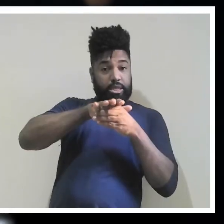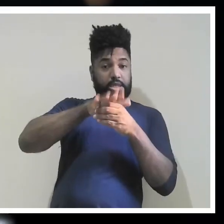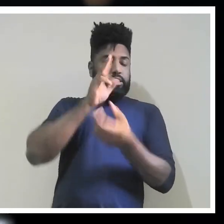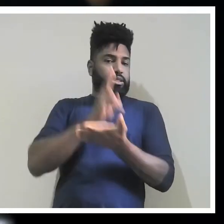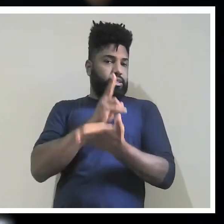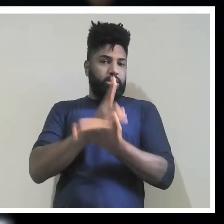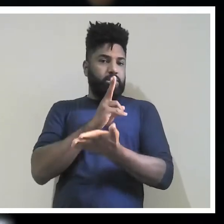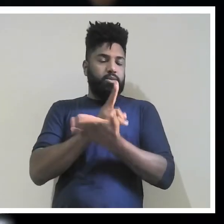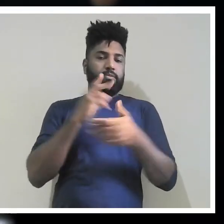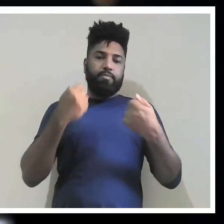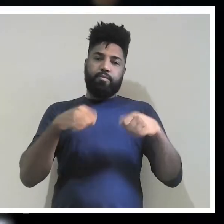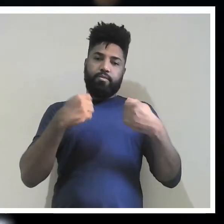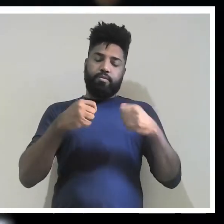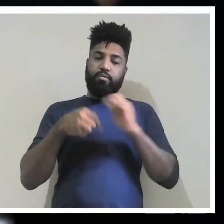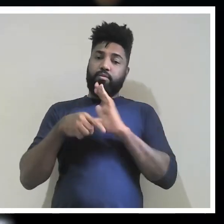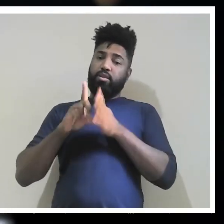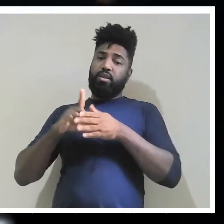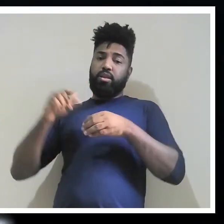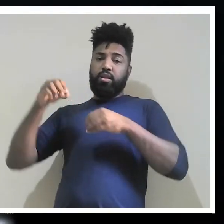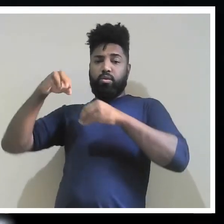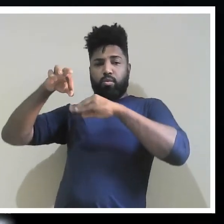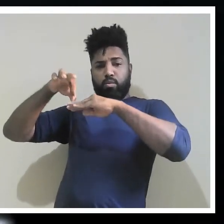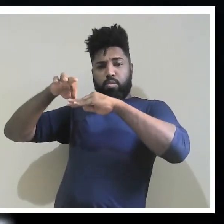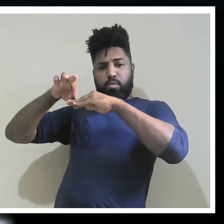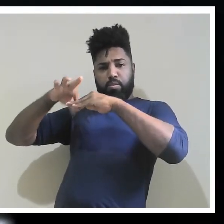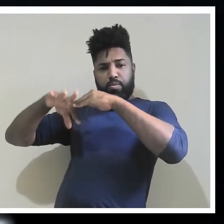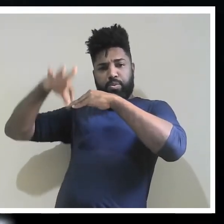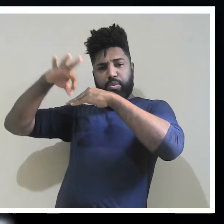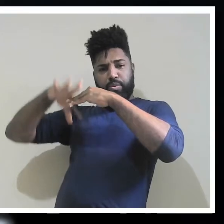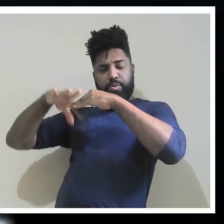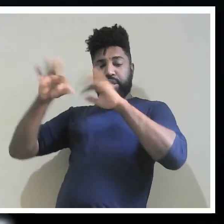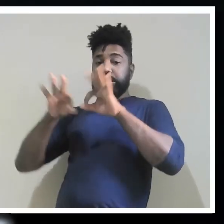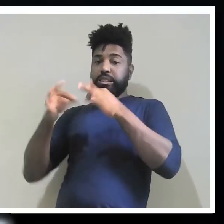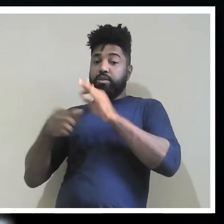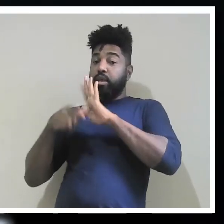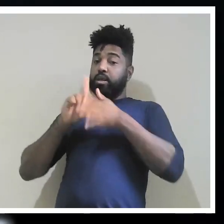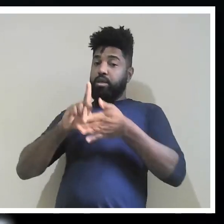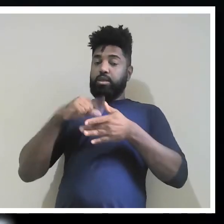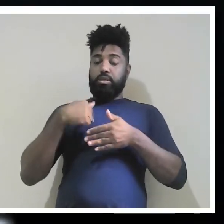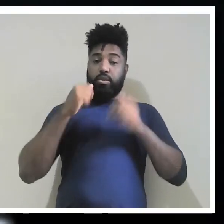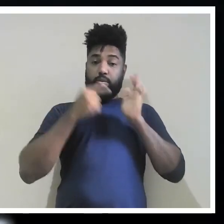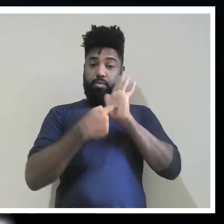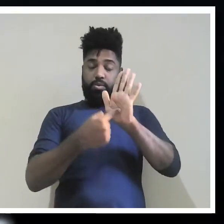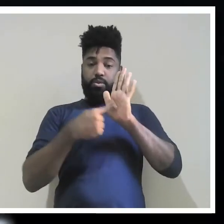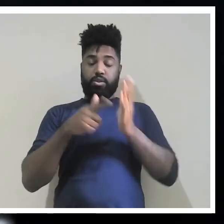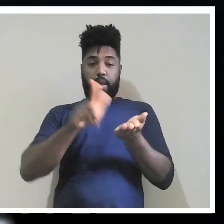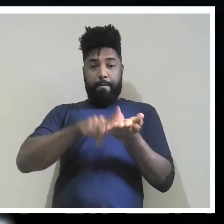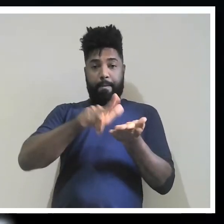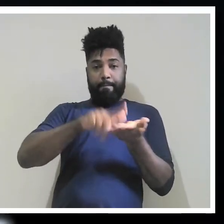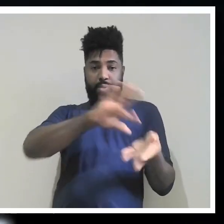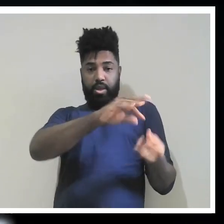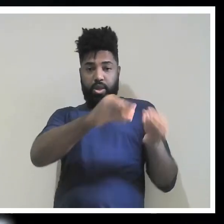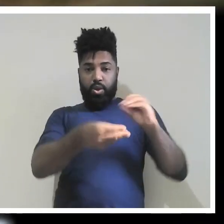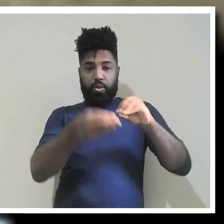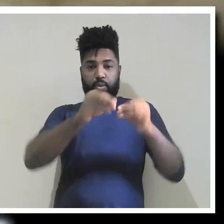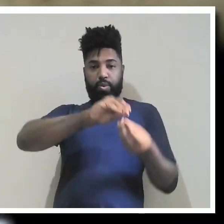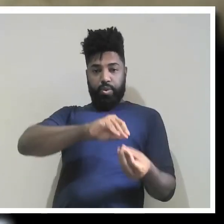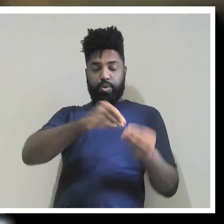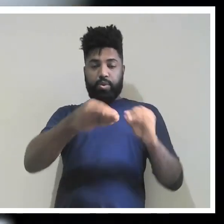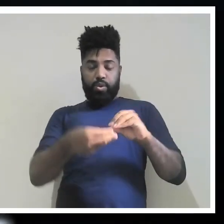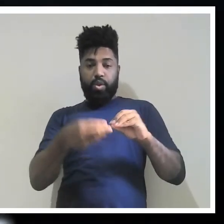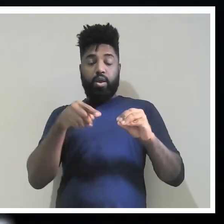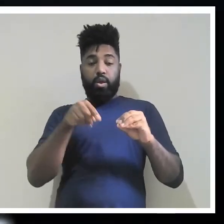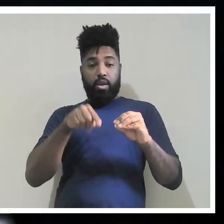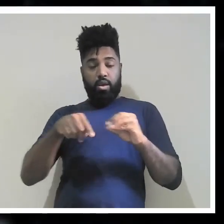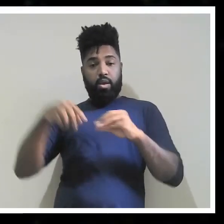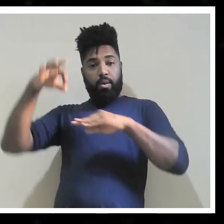filtração simples. Só que antes de fazer essa filtração, eu quero te mostrar como é feita a dobra de um papel para filtração simples. Porque em geral eu não mostro